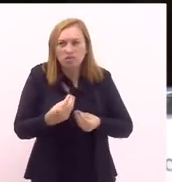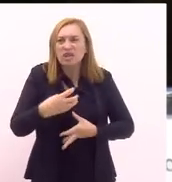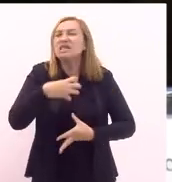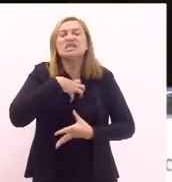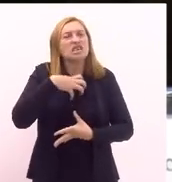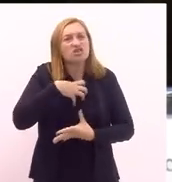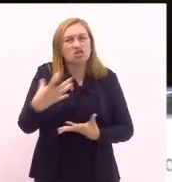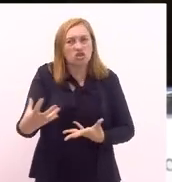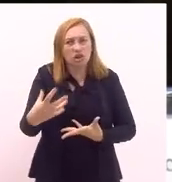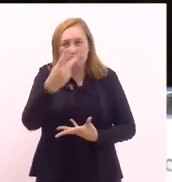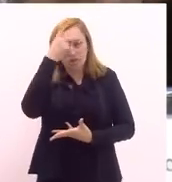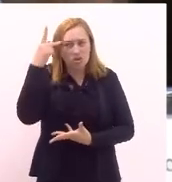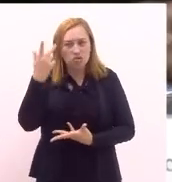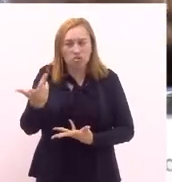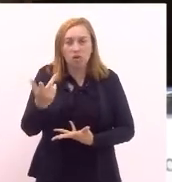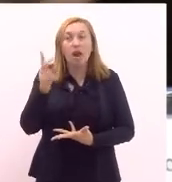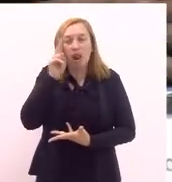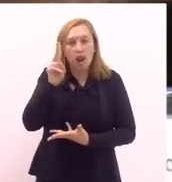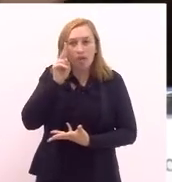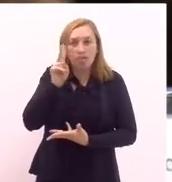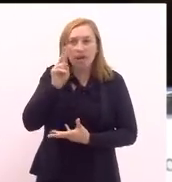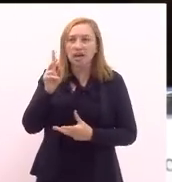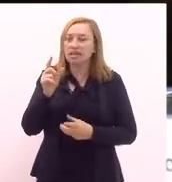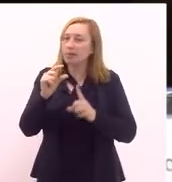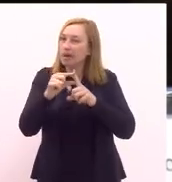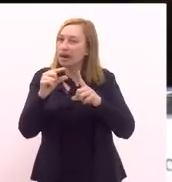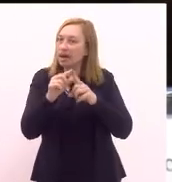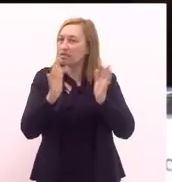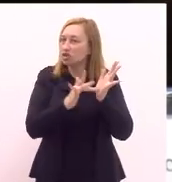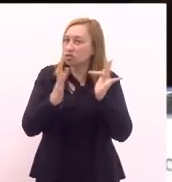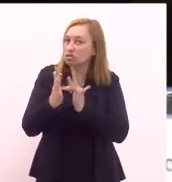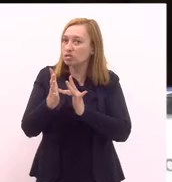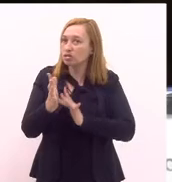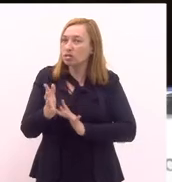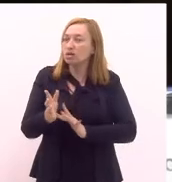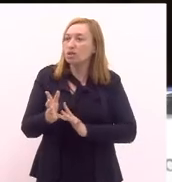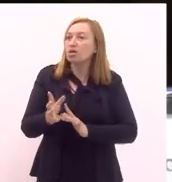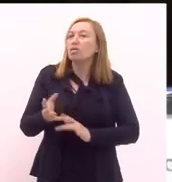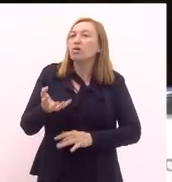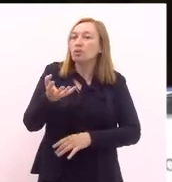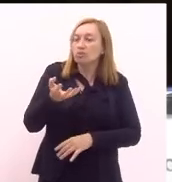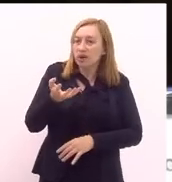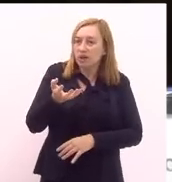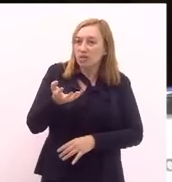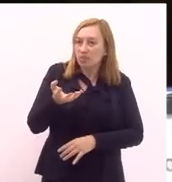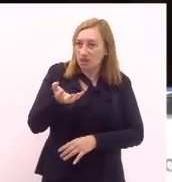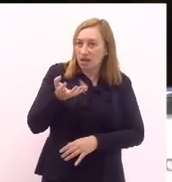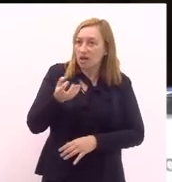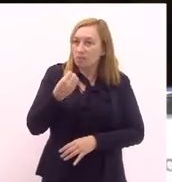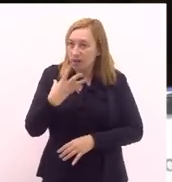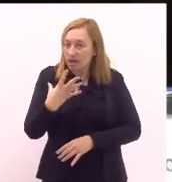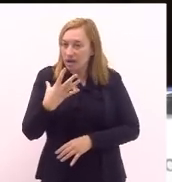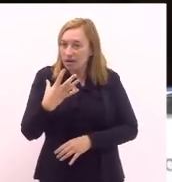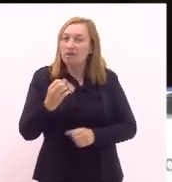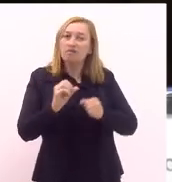sentir temos que lembrar as palavras de Jesus que disse o bem que quereis que os outros vos façam fazei vós também